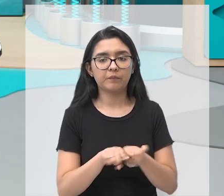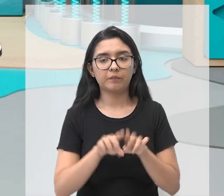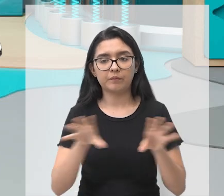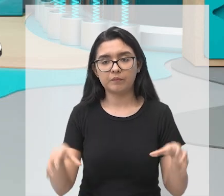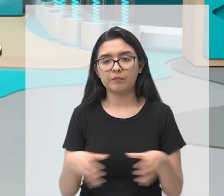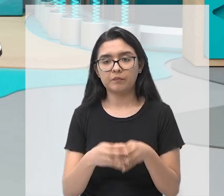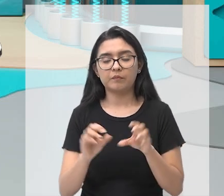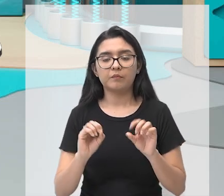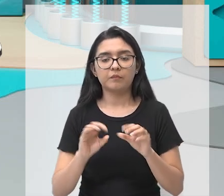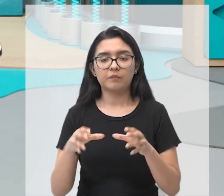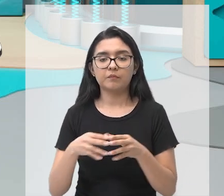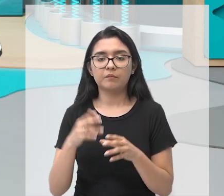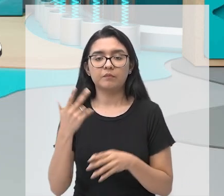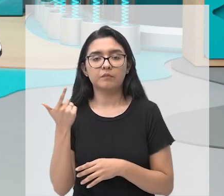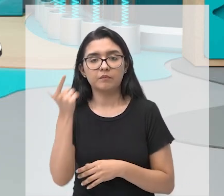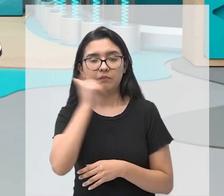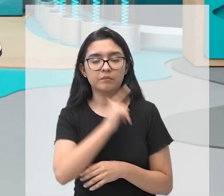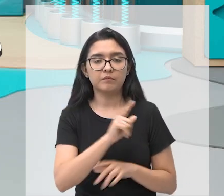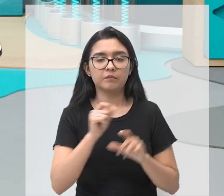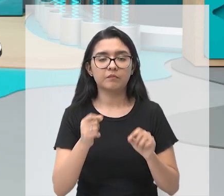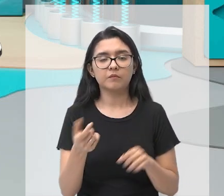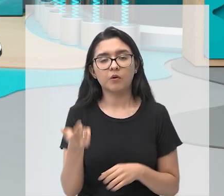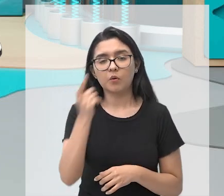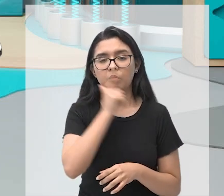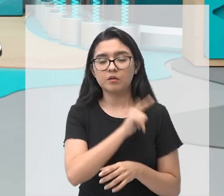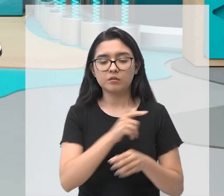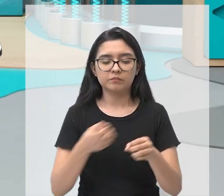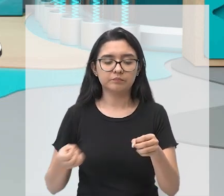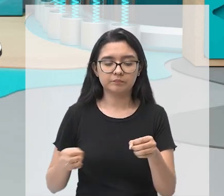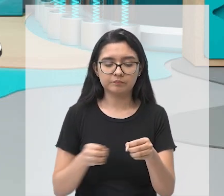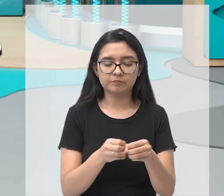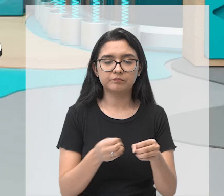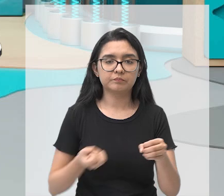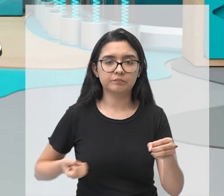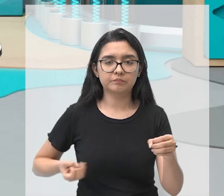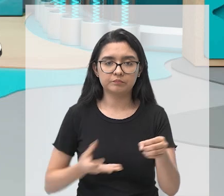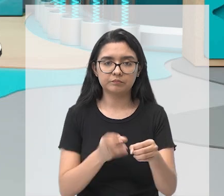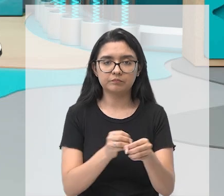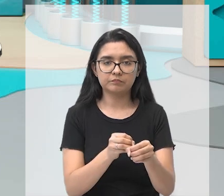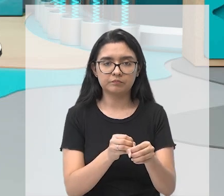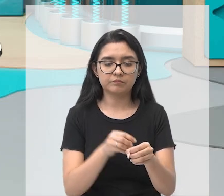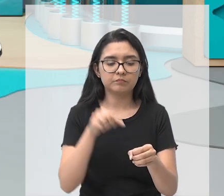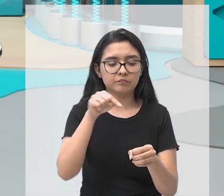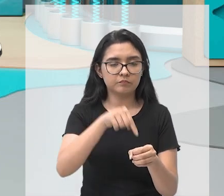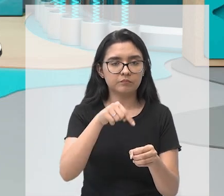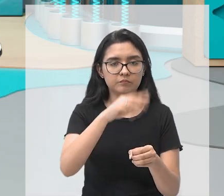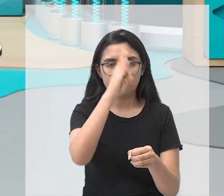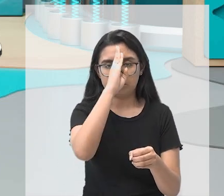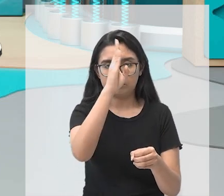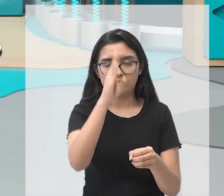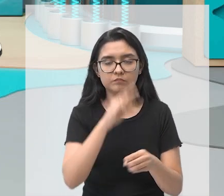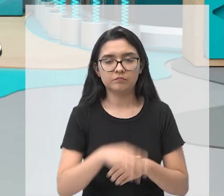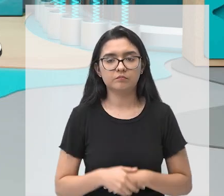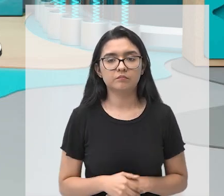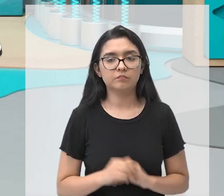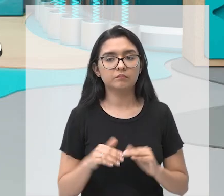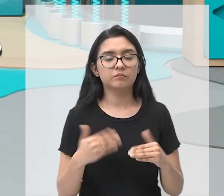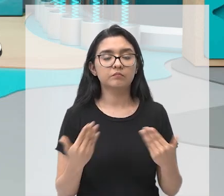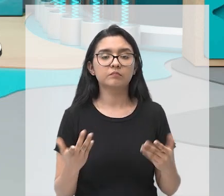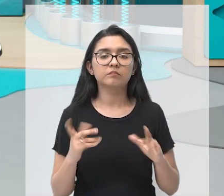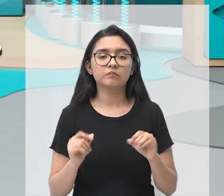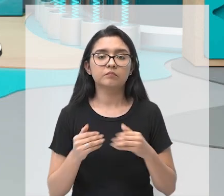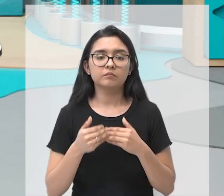equipe vencedora é aquele que conseguir aproximar mais as bochas, né, mais bochas do ponto estabelecido e, consequentemente,